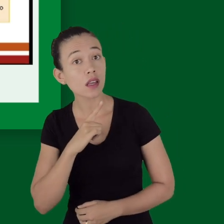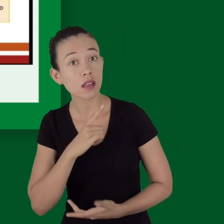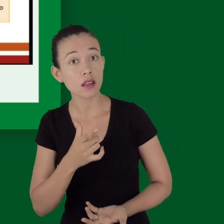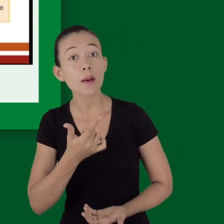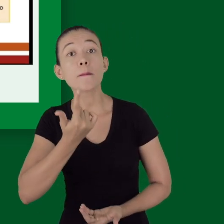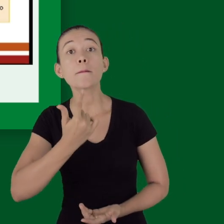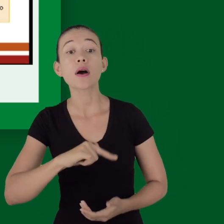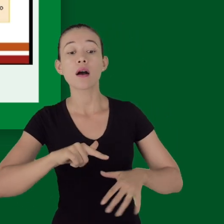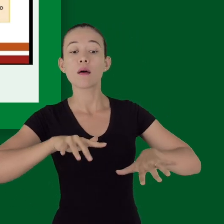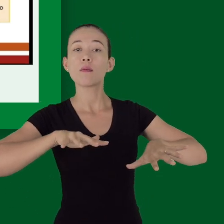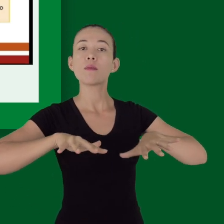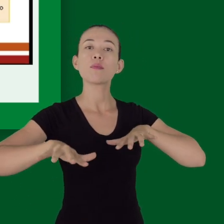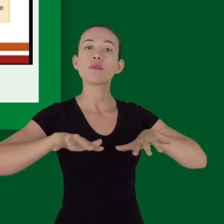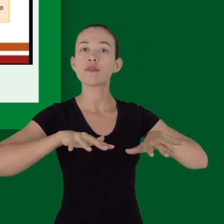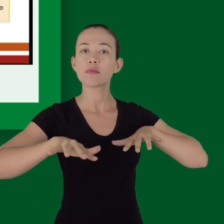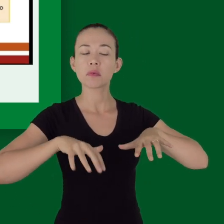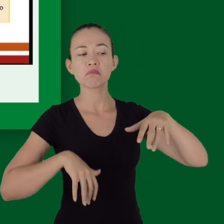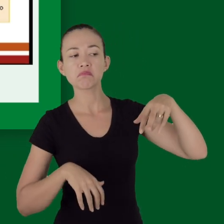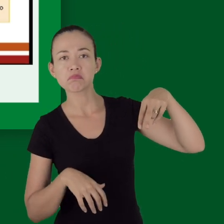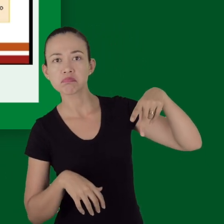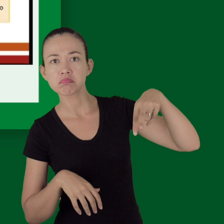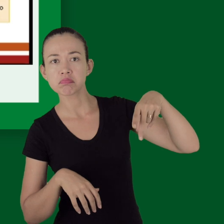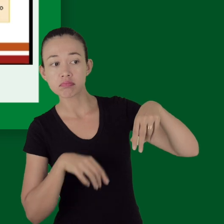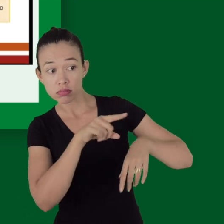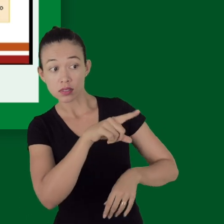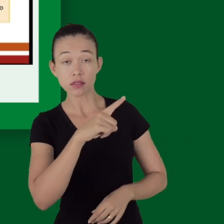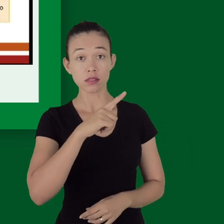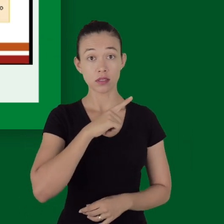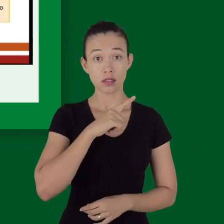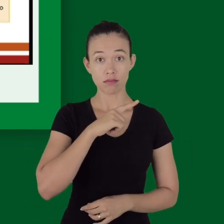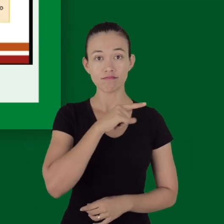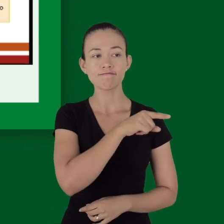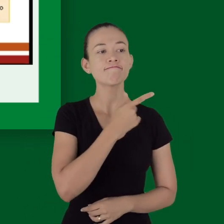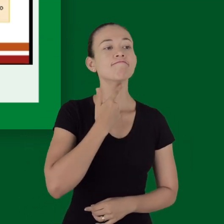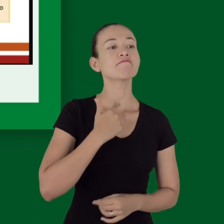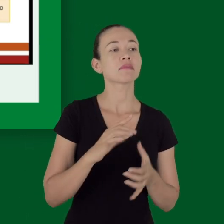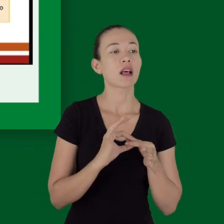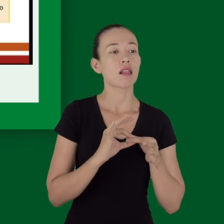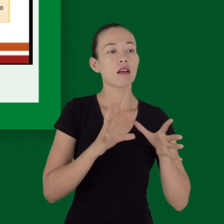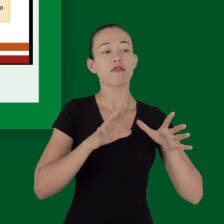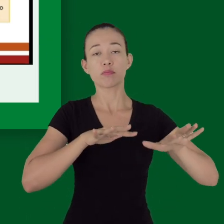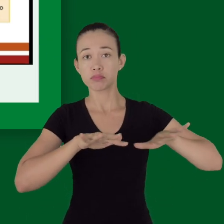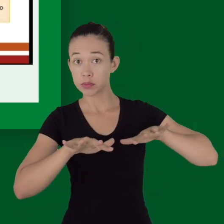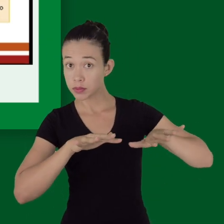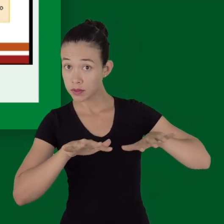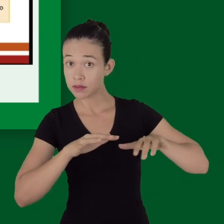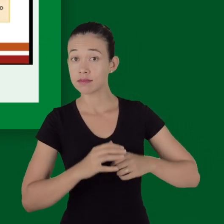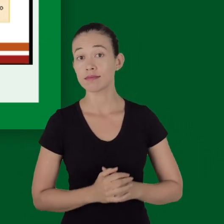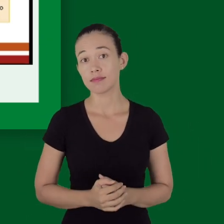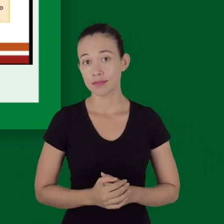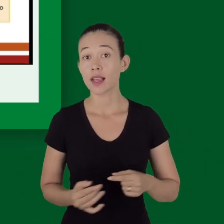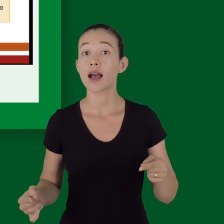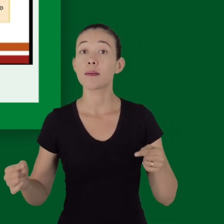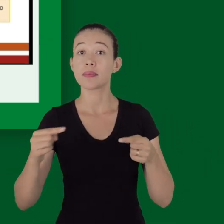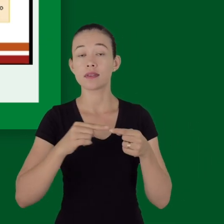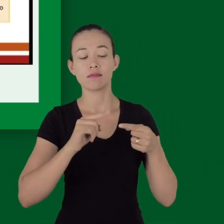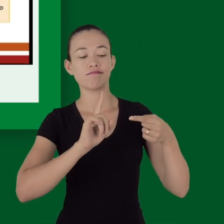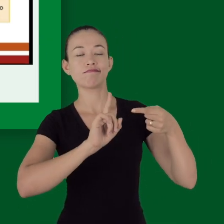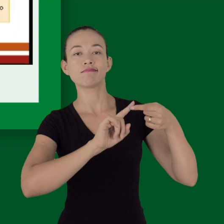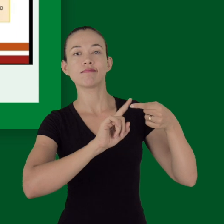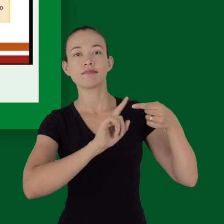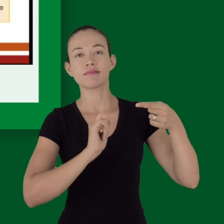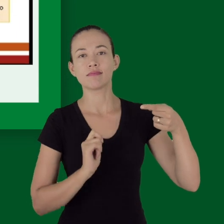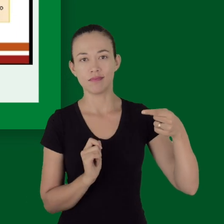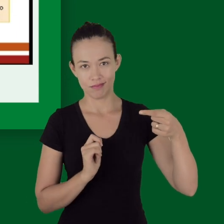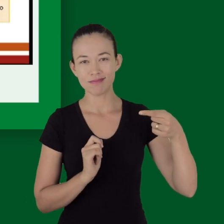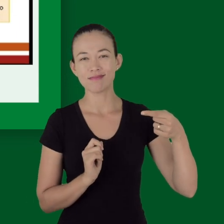ele responde estímulo doloroso, contratura voluntária e involuntária, ele mexe, ele movimenta as pernas de forma voluntária.